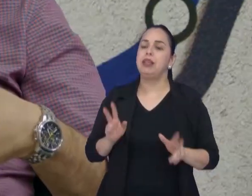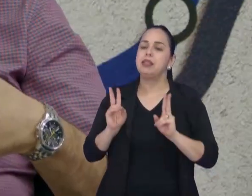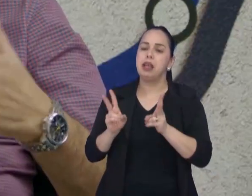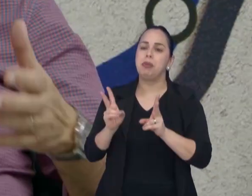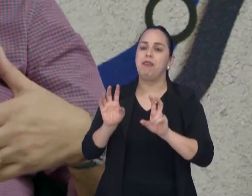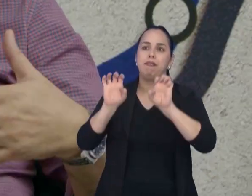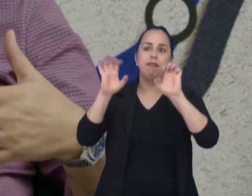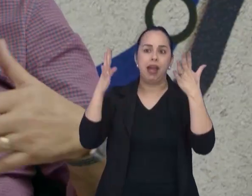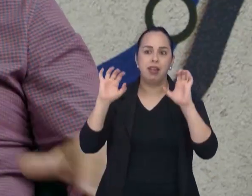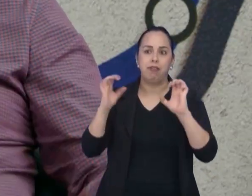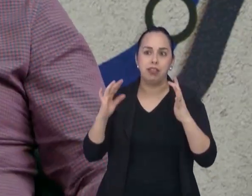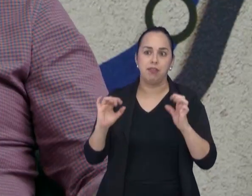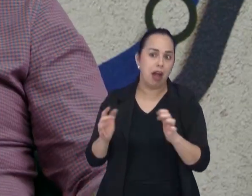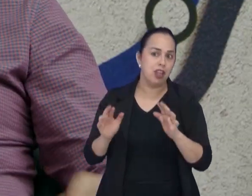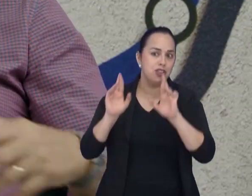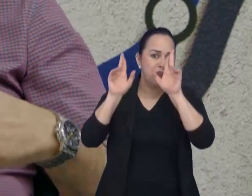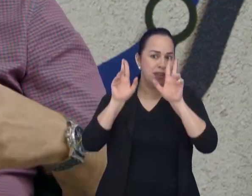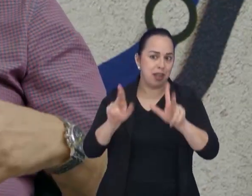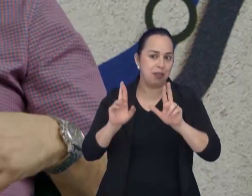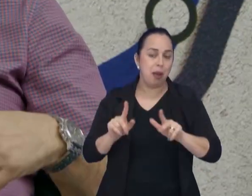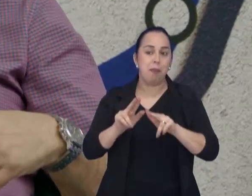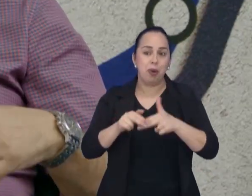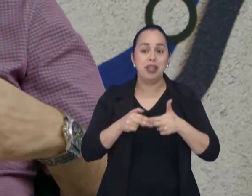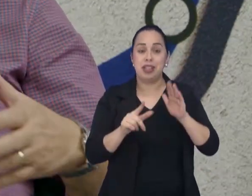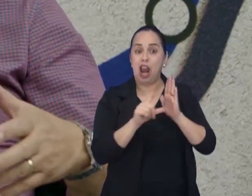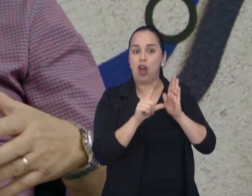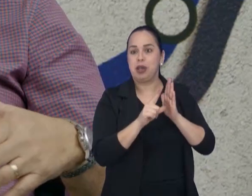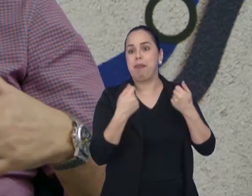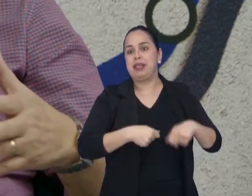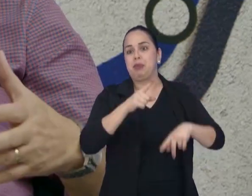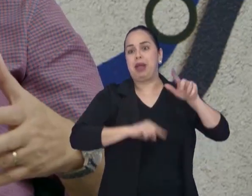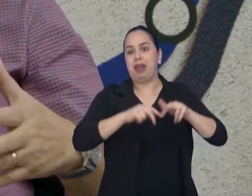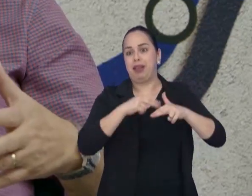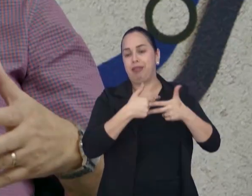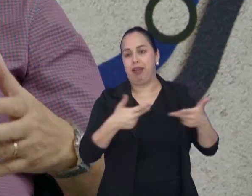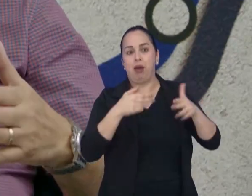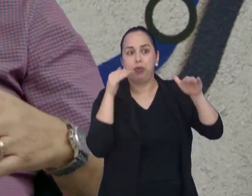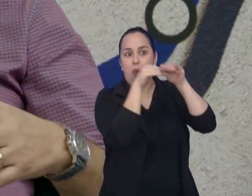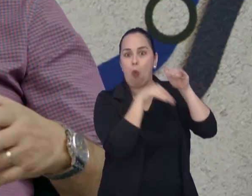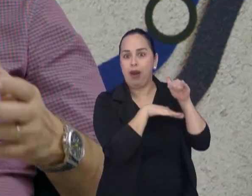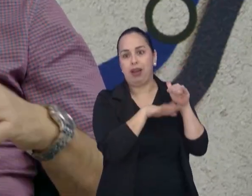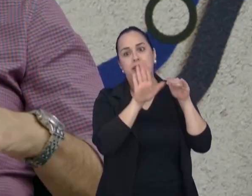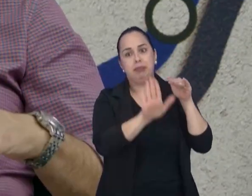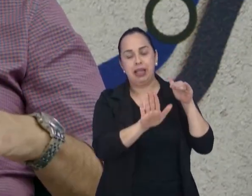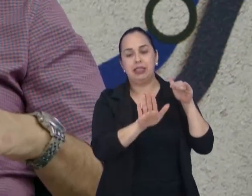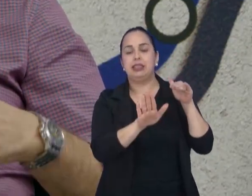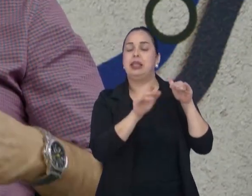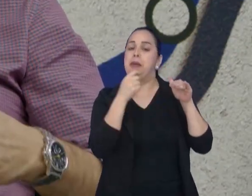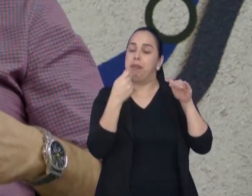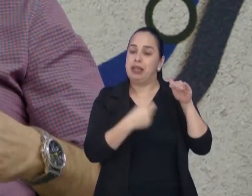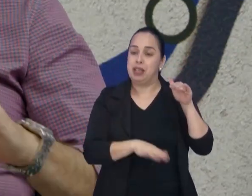né? É uma atrás da outra, ele tem que se estocar. E um dos maiores perigos é o excesso de estoque, porque é um capital que